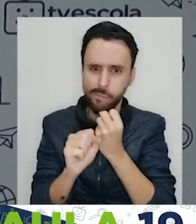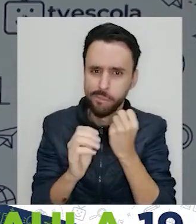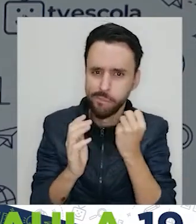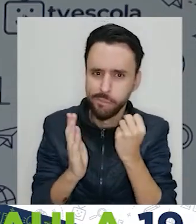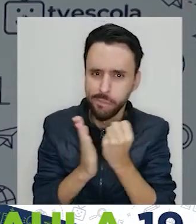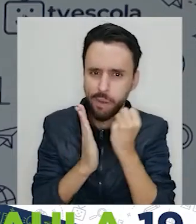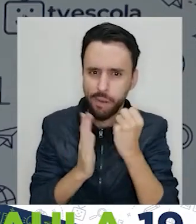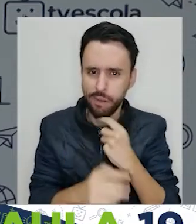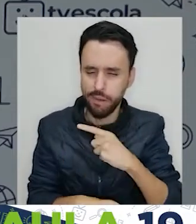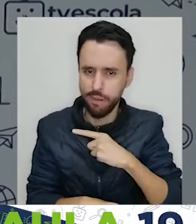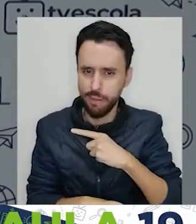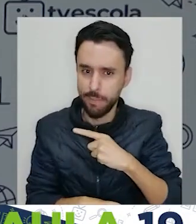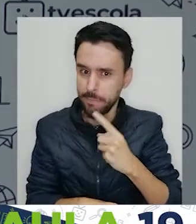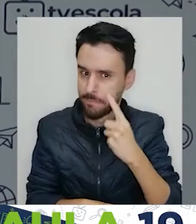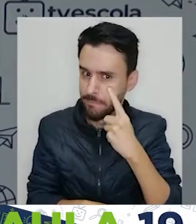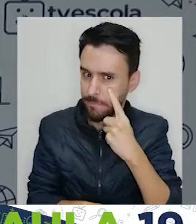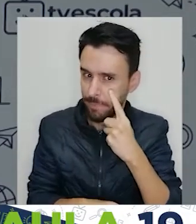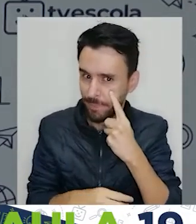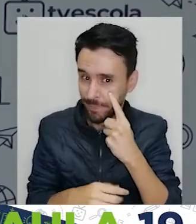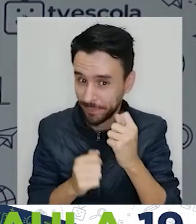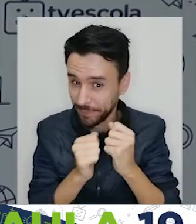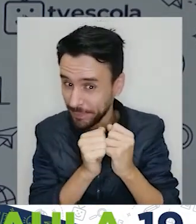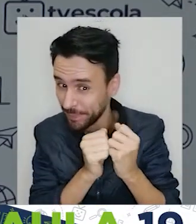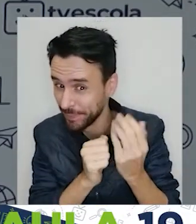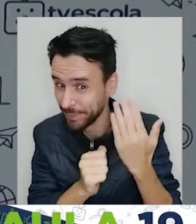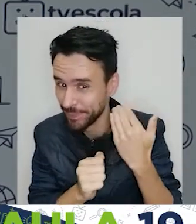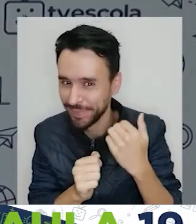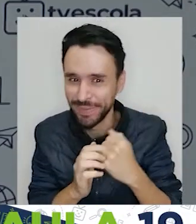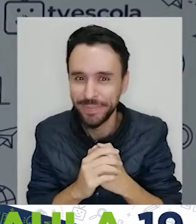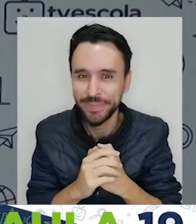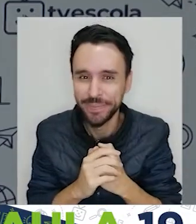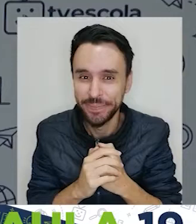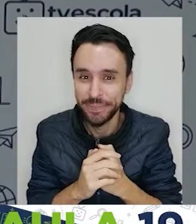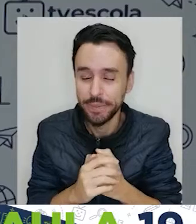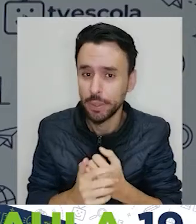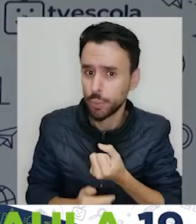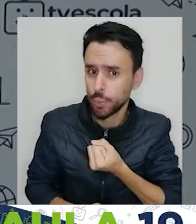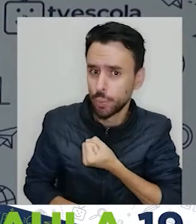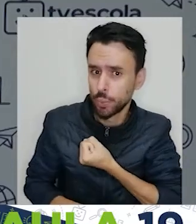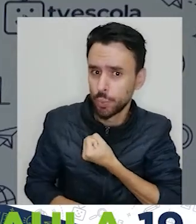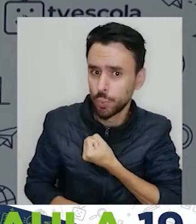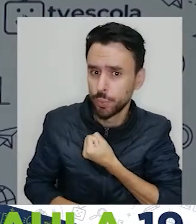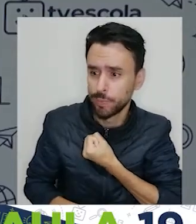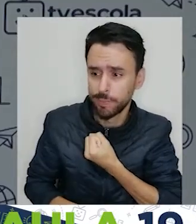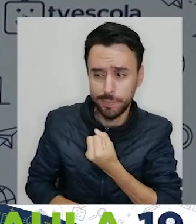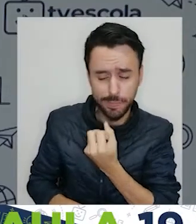suas pegadas. Vamos lá juntos? Deixou no número